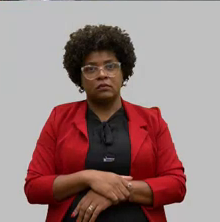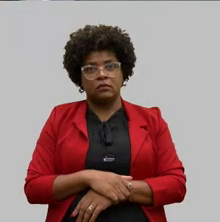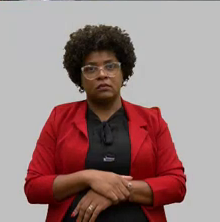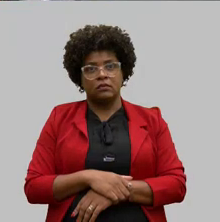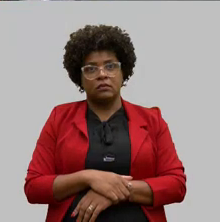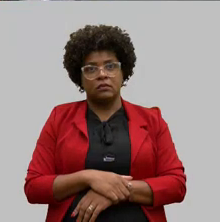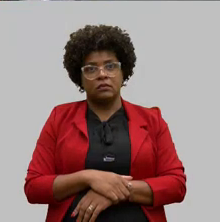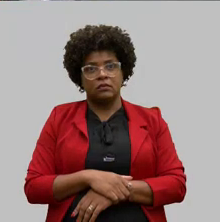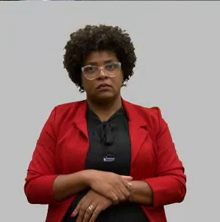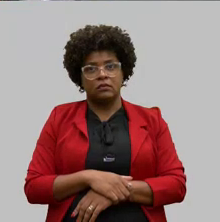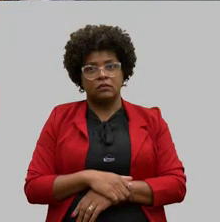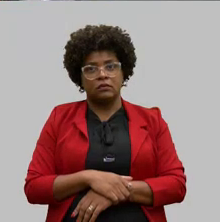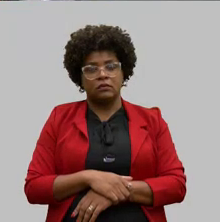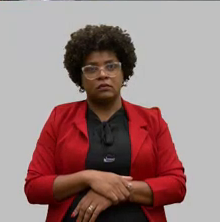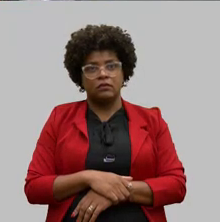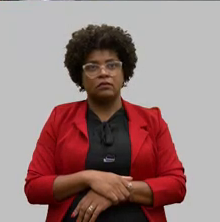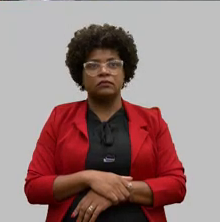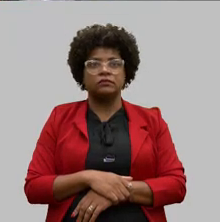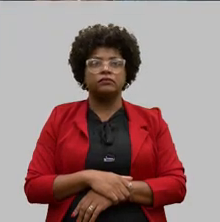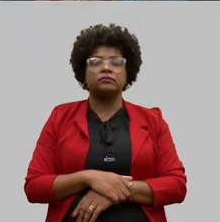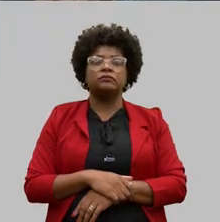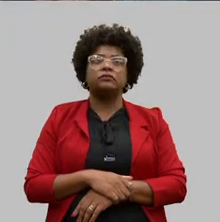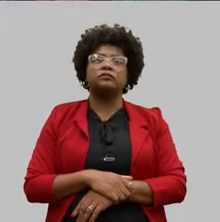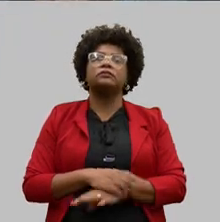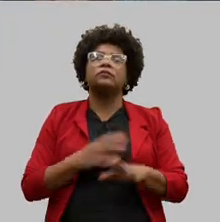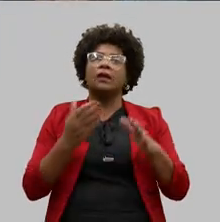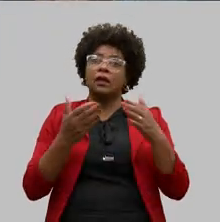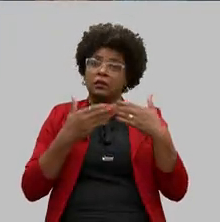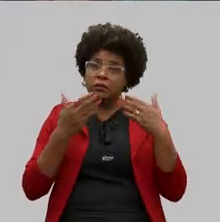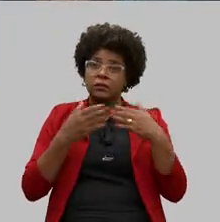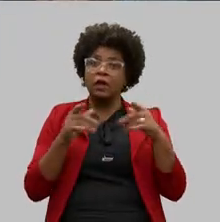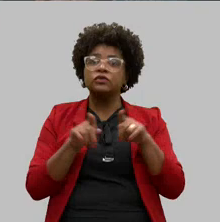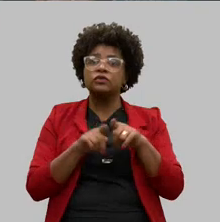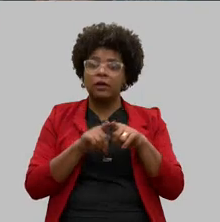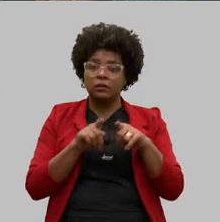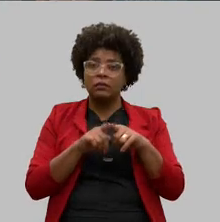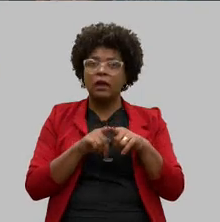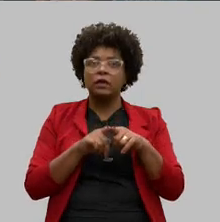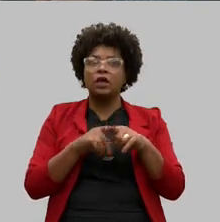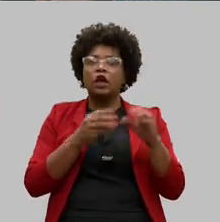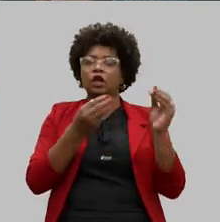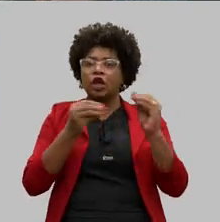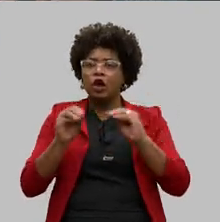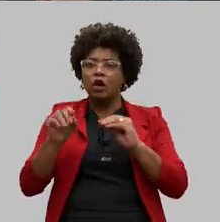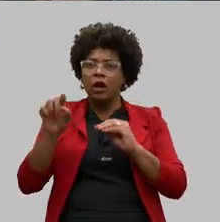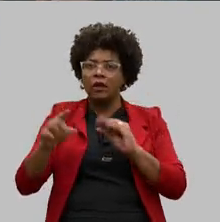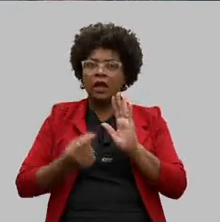n Ah ele queria pedir né Para que fosse colocado no